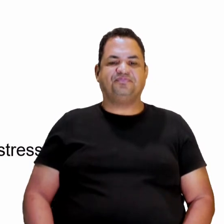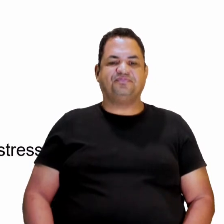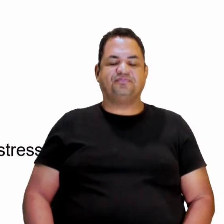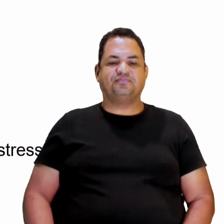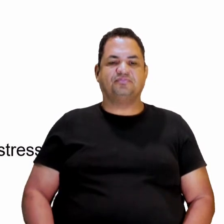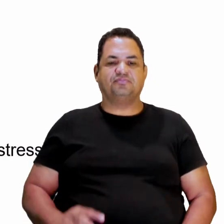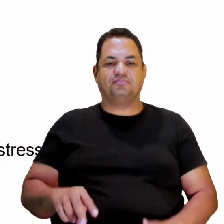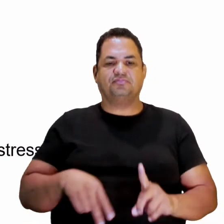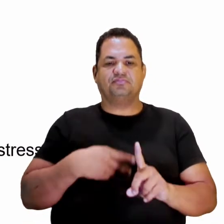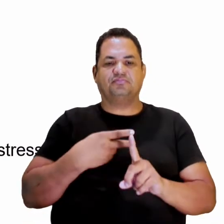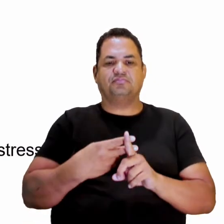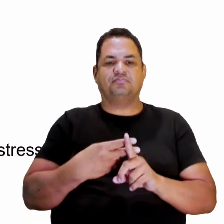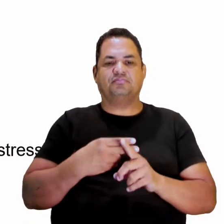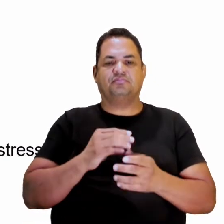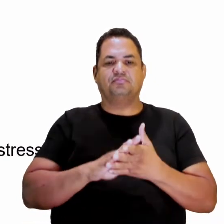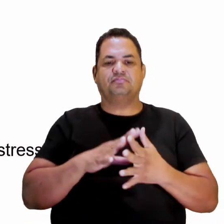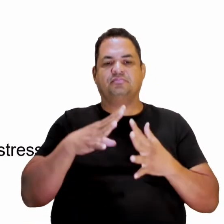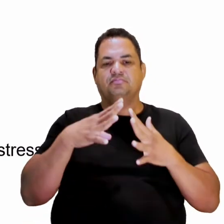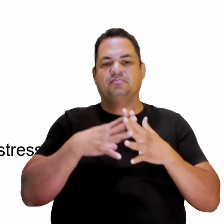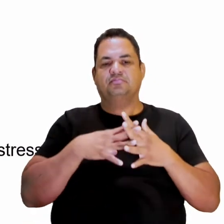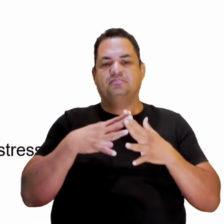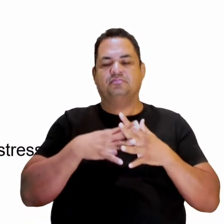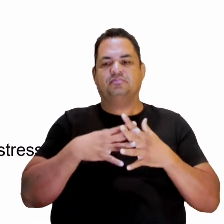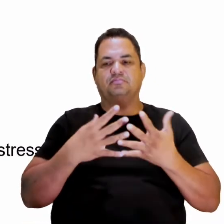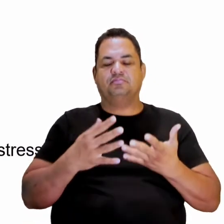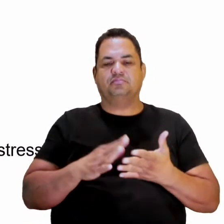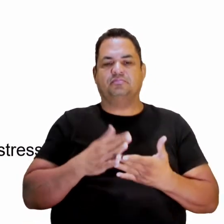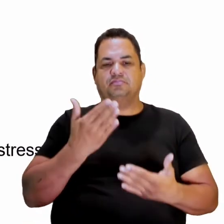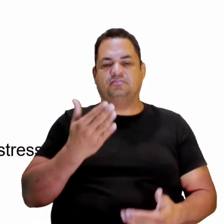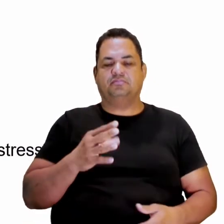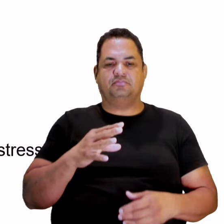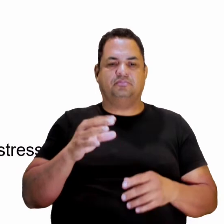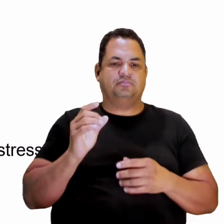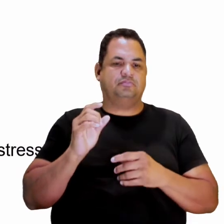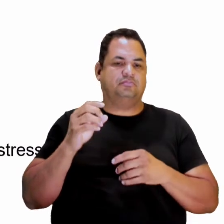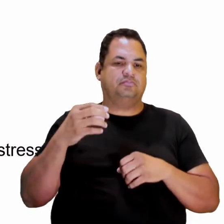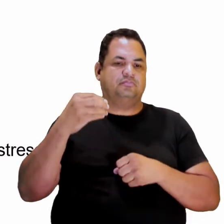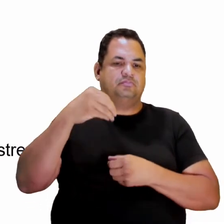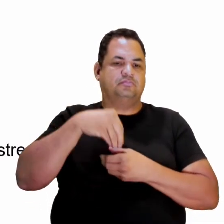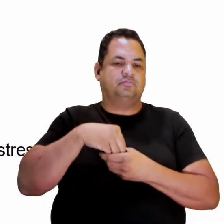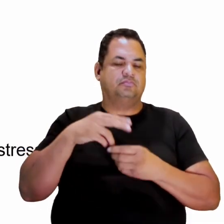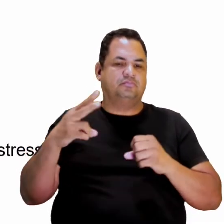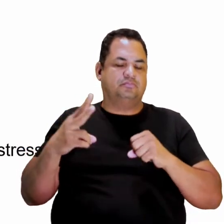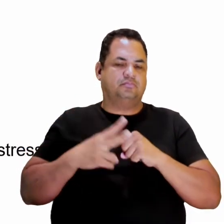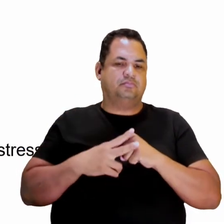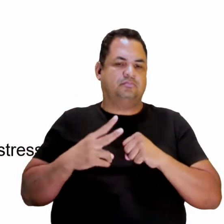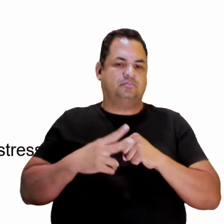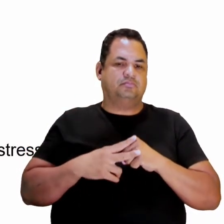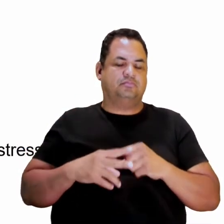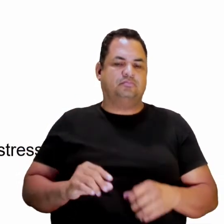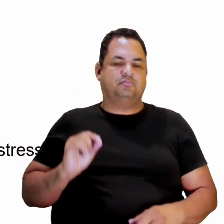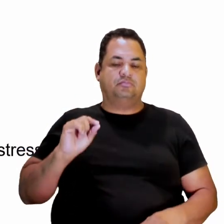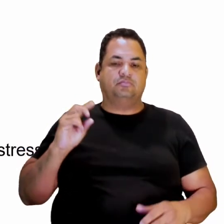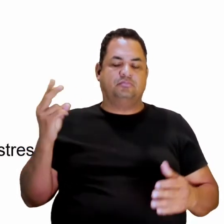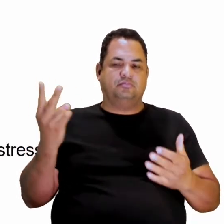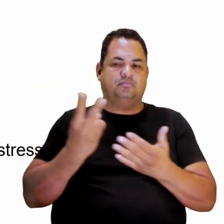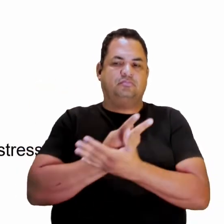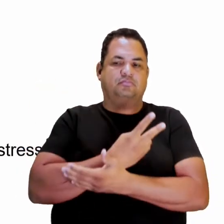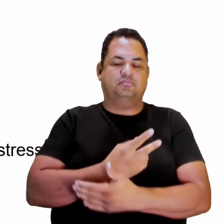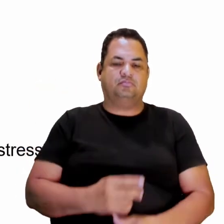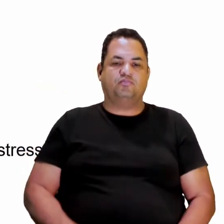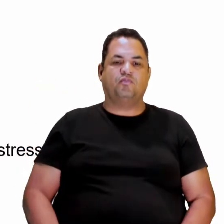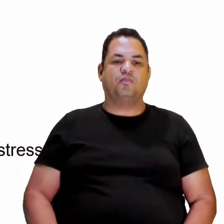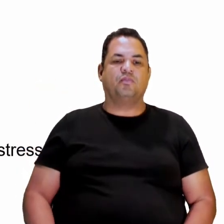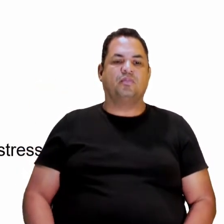vou dobrar a última consoante sim nestes verbos. Occur, que é ocorrer, vai ficar